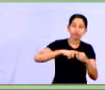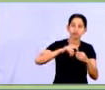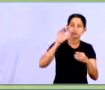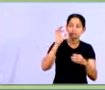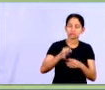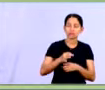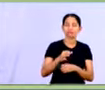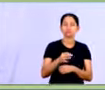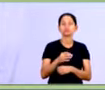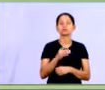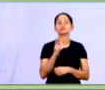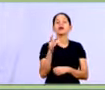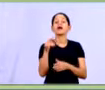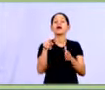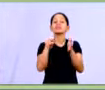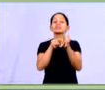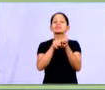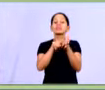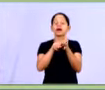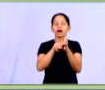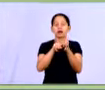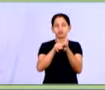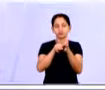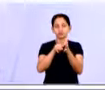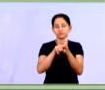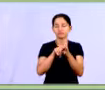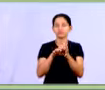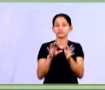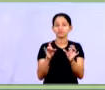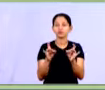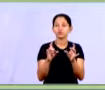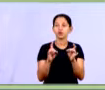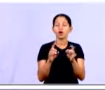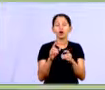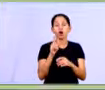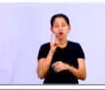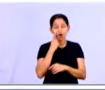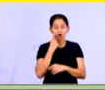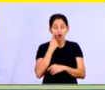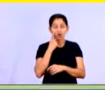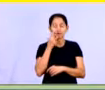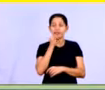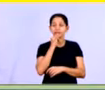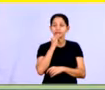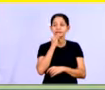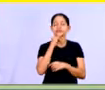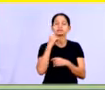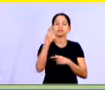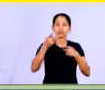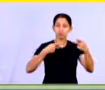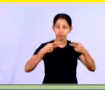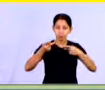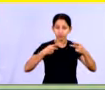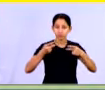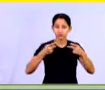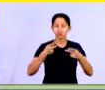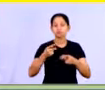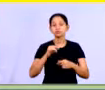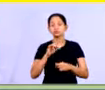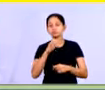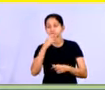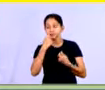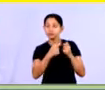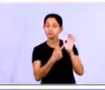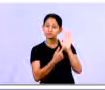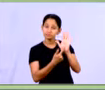fluxo negativo. Olha lá, gente, se vocês estão com o slide na mão, anuidade 2, o projeto do fluxo de caixa acumulado do projeto A vai estar com